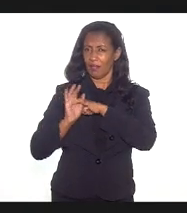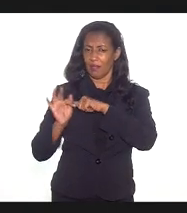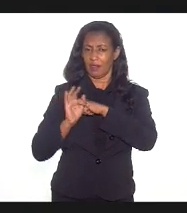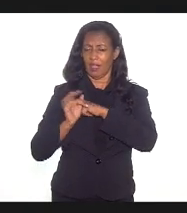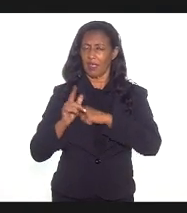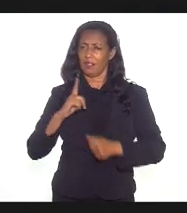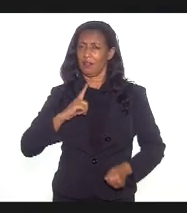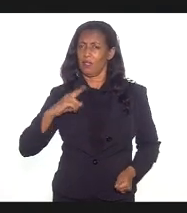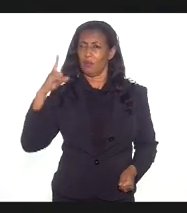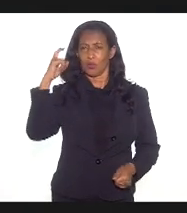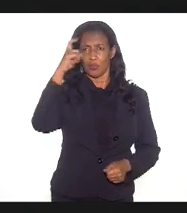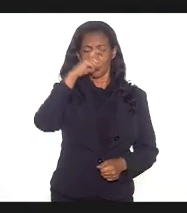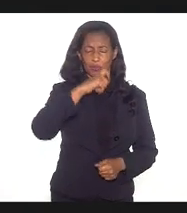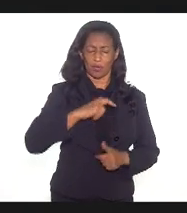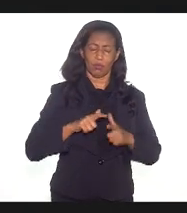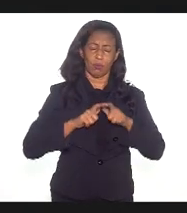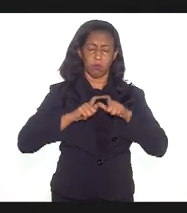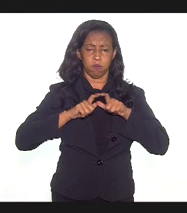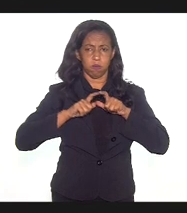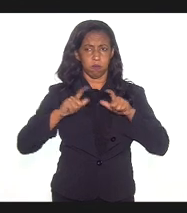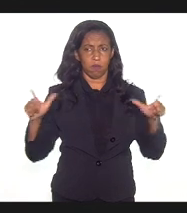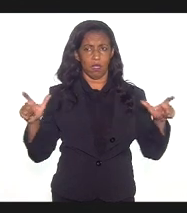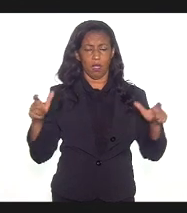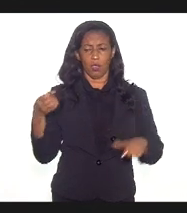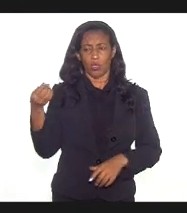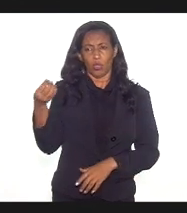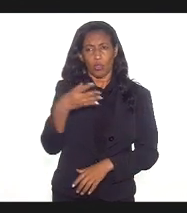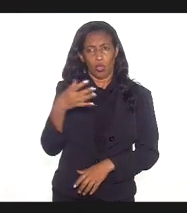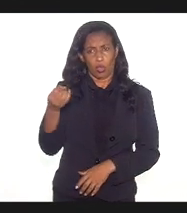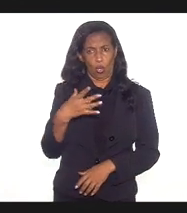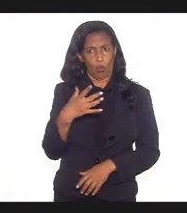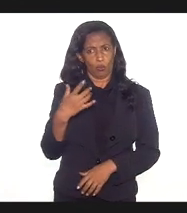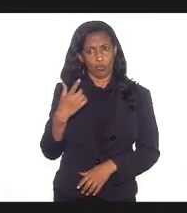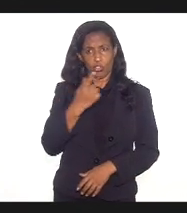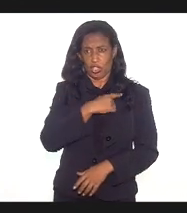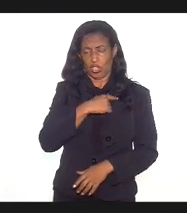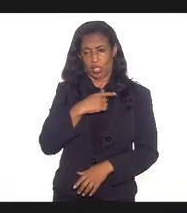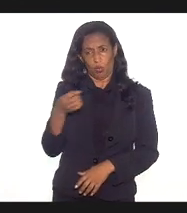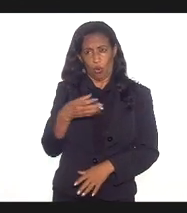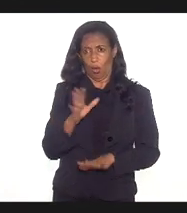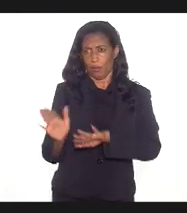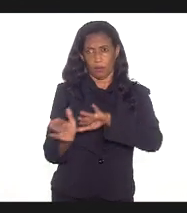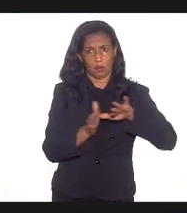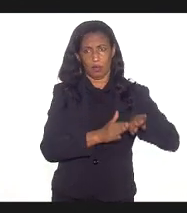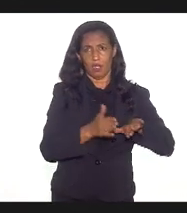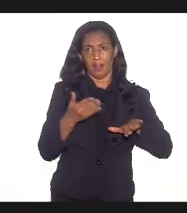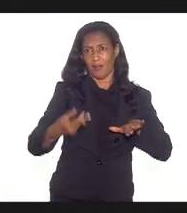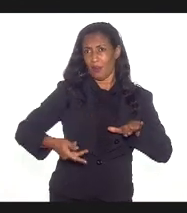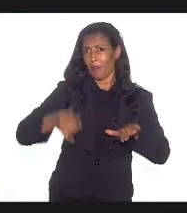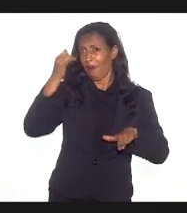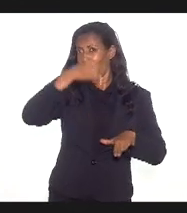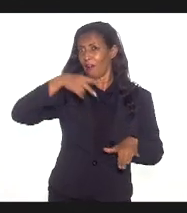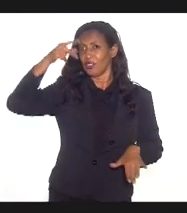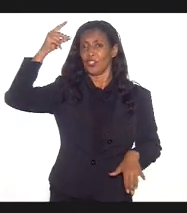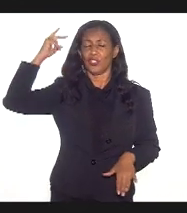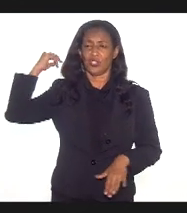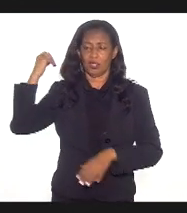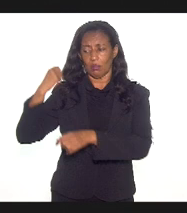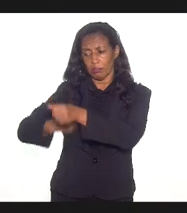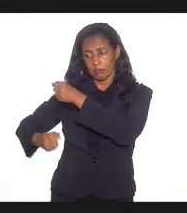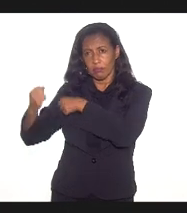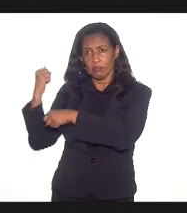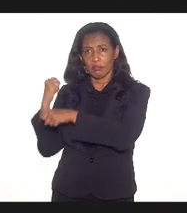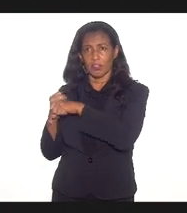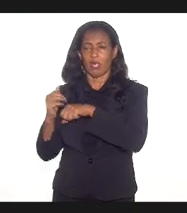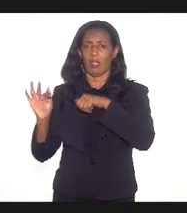uma dificuldade ainda maior, né? Não na gestão do João Carrilho, mas na gestão que nos antecederam,